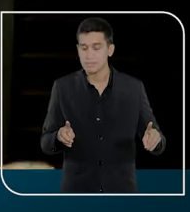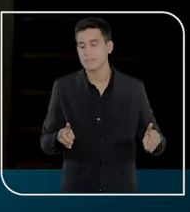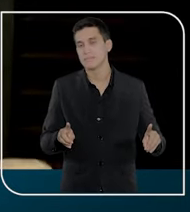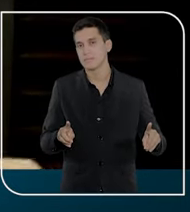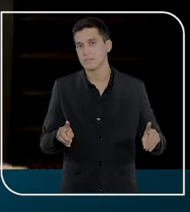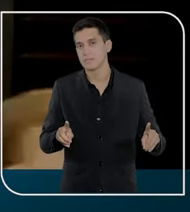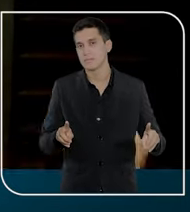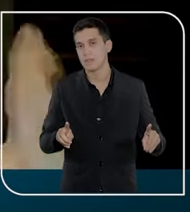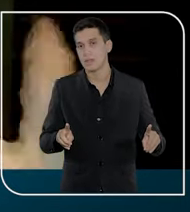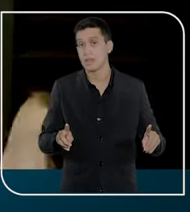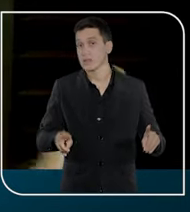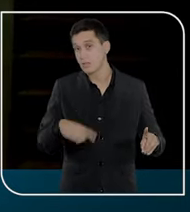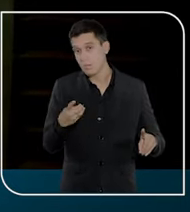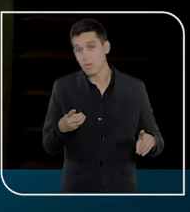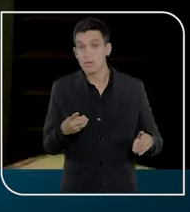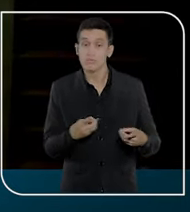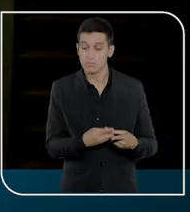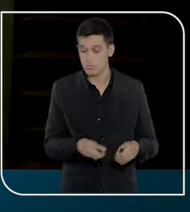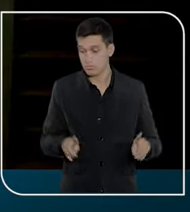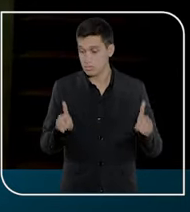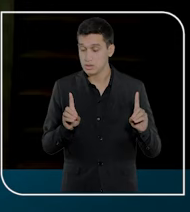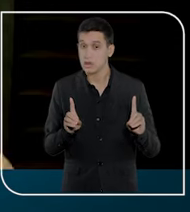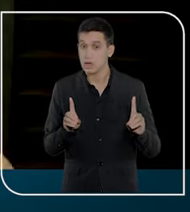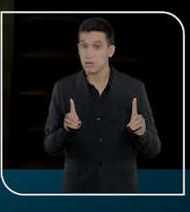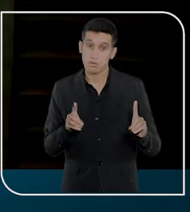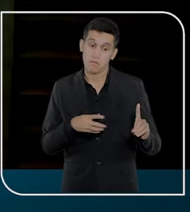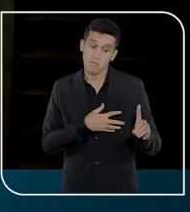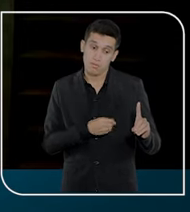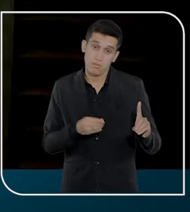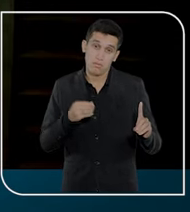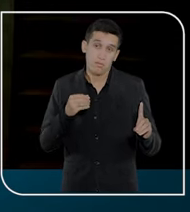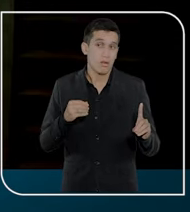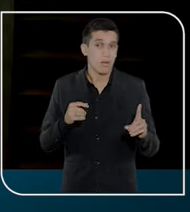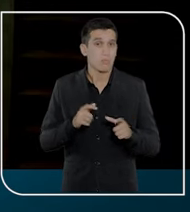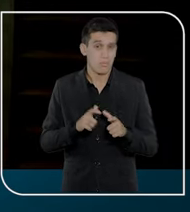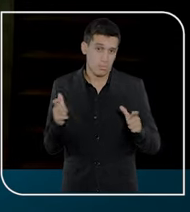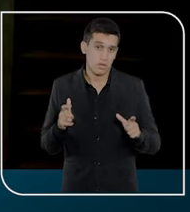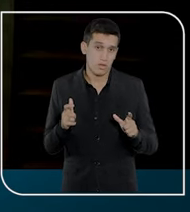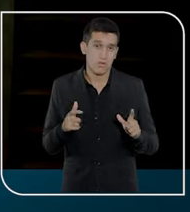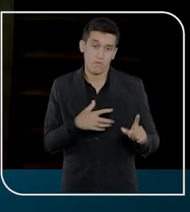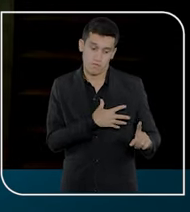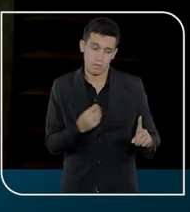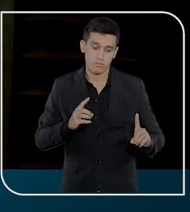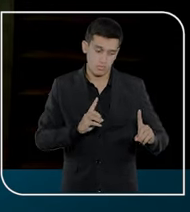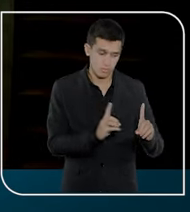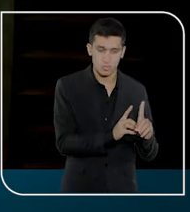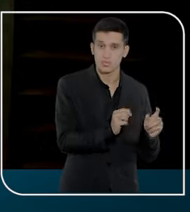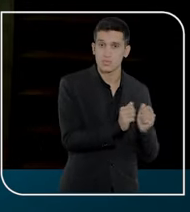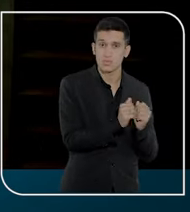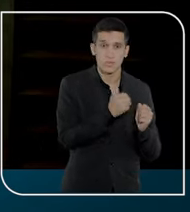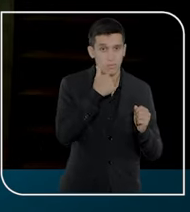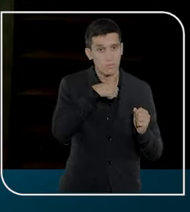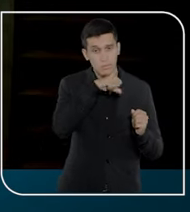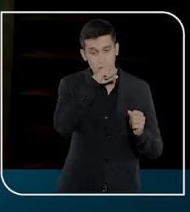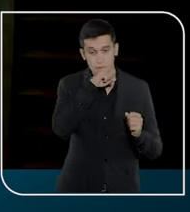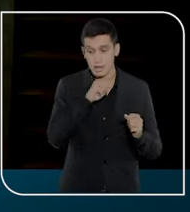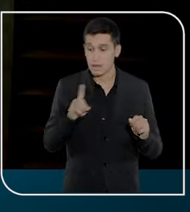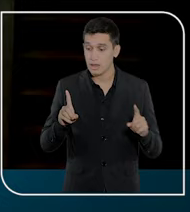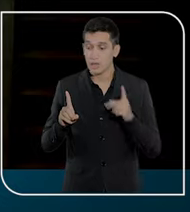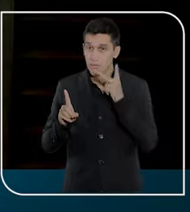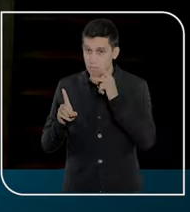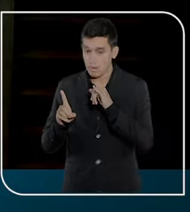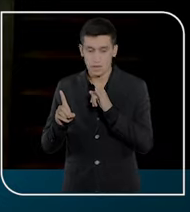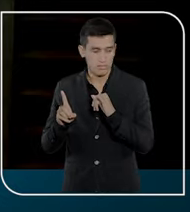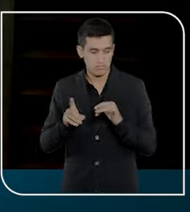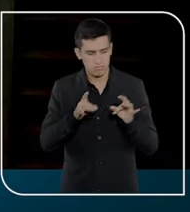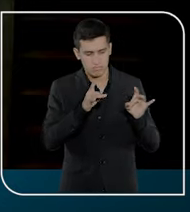um dos cônjuges, normalmente os filhos ficam com a mãe, morando com a mãe, e o pai constitui uma nova família, certo? Vai morar com